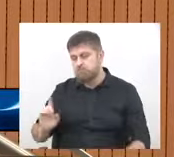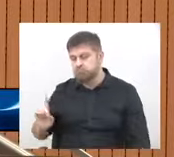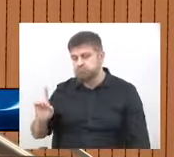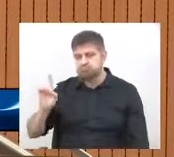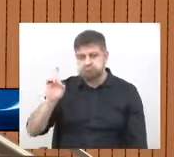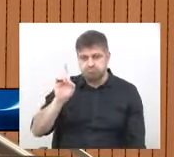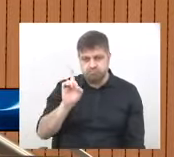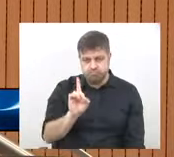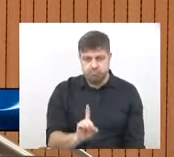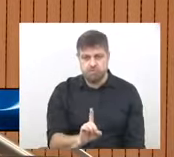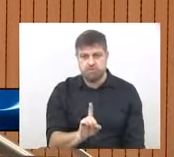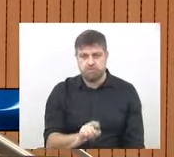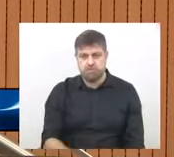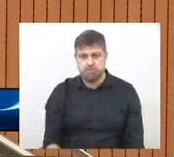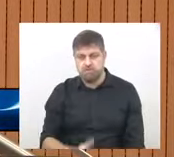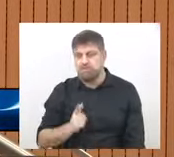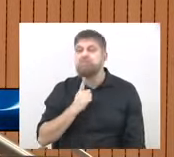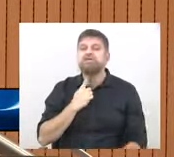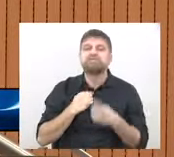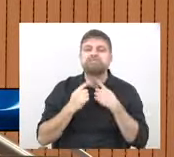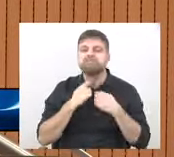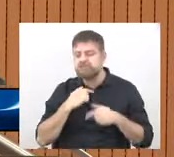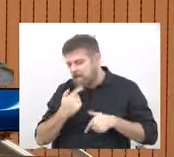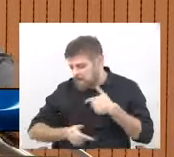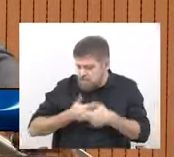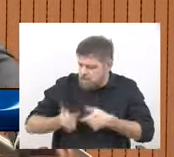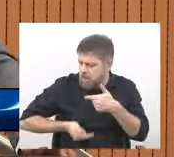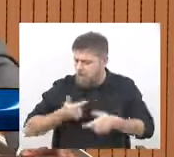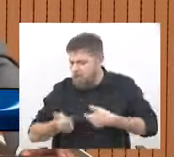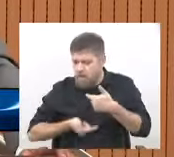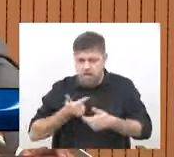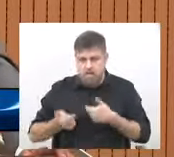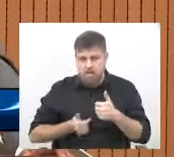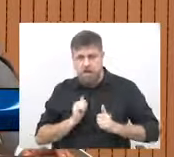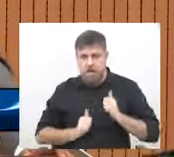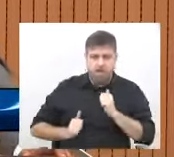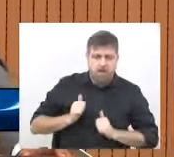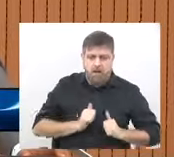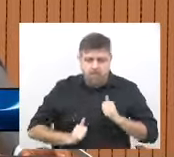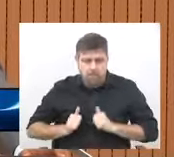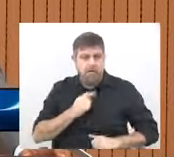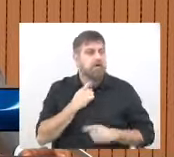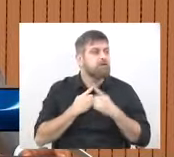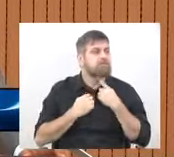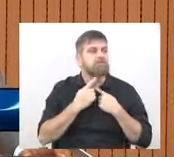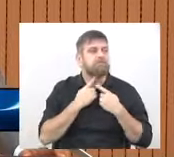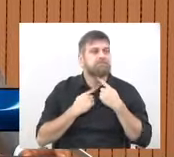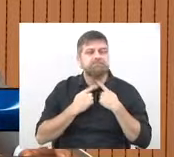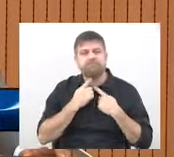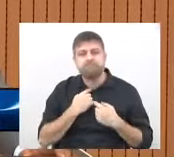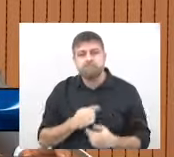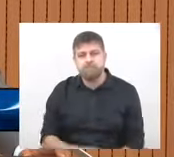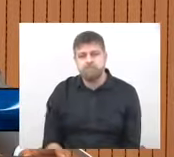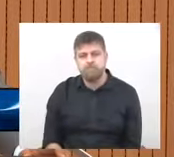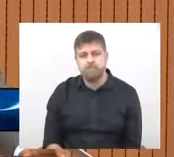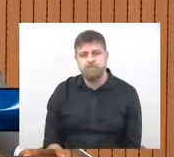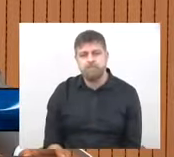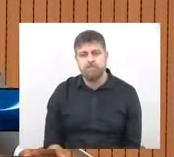com todo o pique, que a gente fala assim, né? Com toda a vontade.